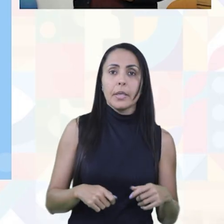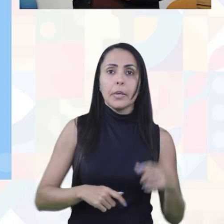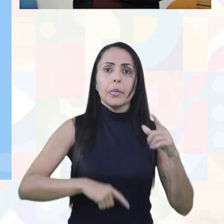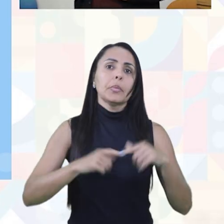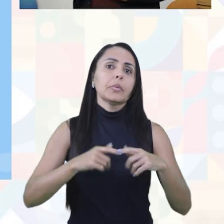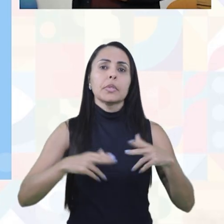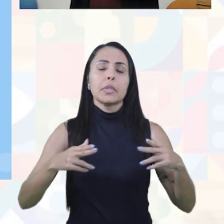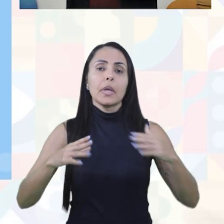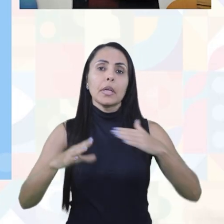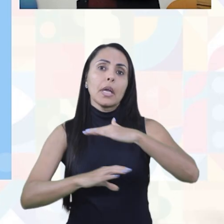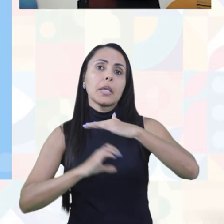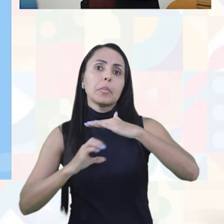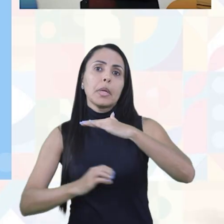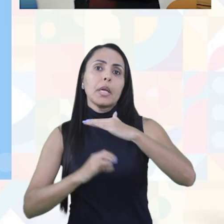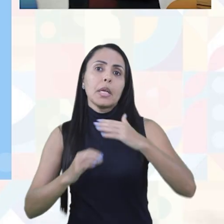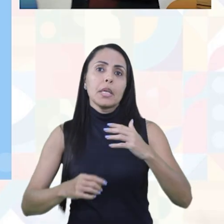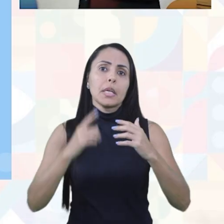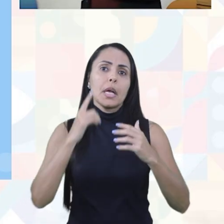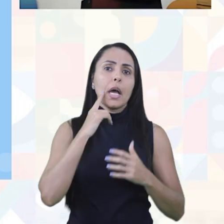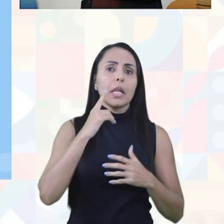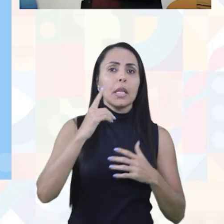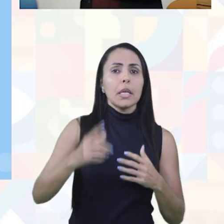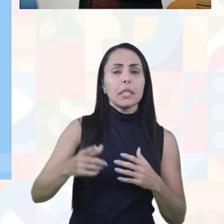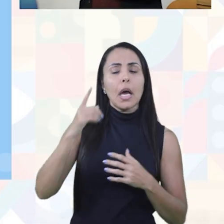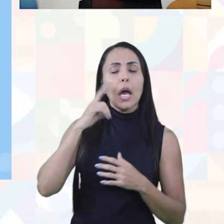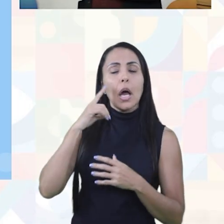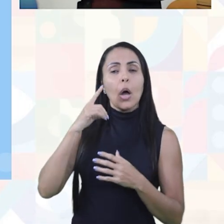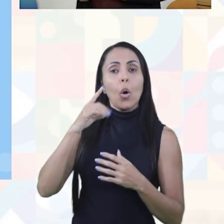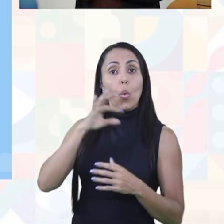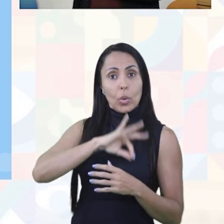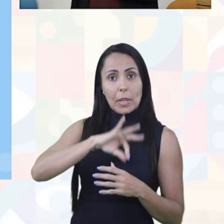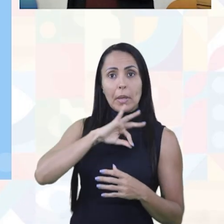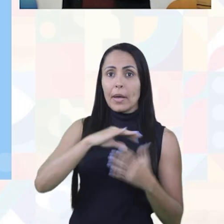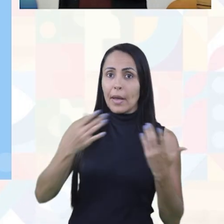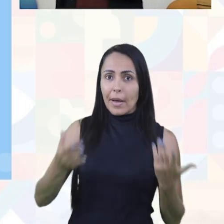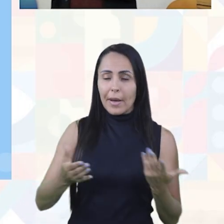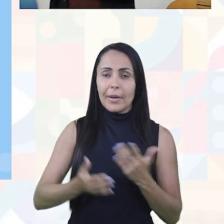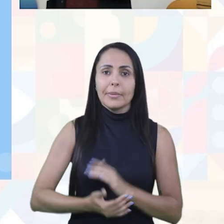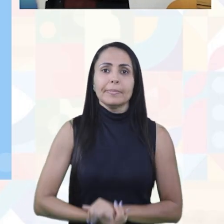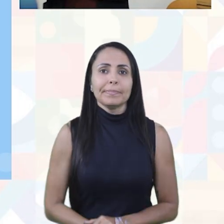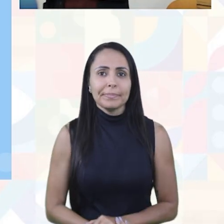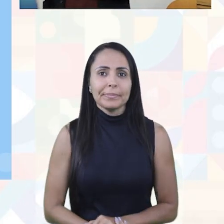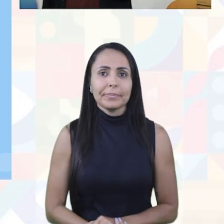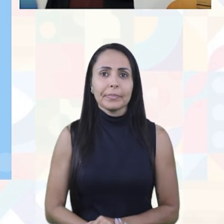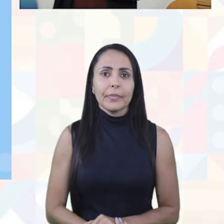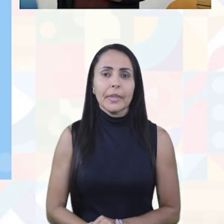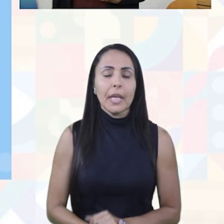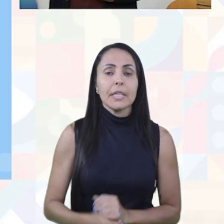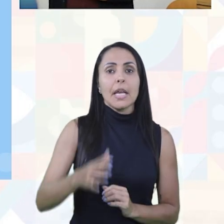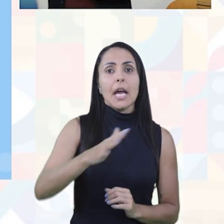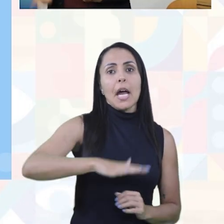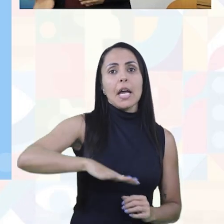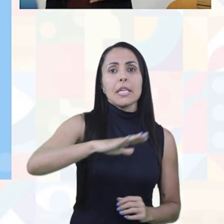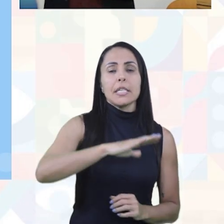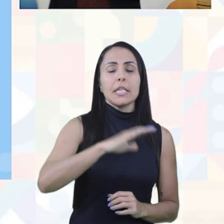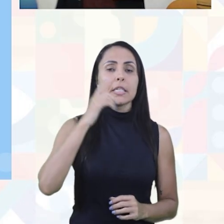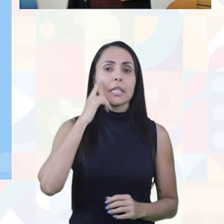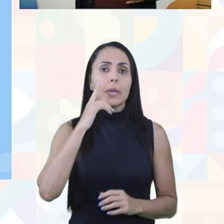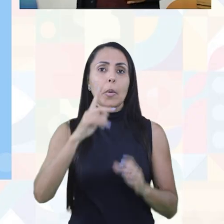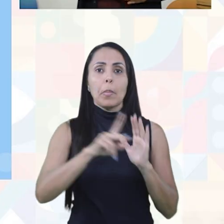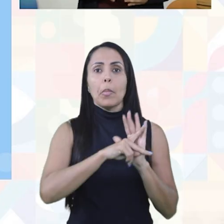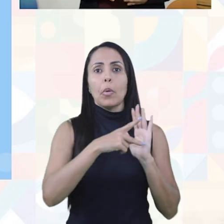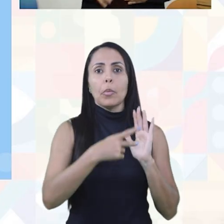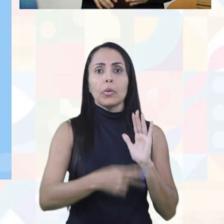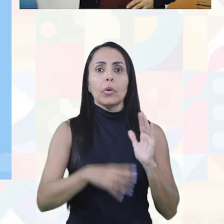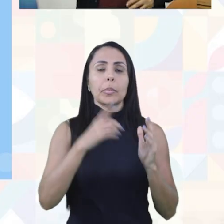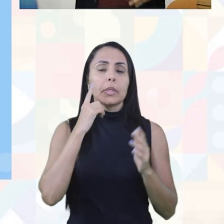a empresa lhe dá um prolabore, um salário, tá certo? E aí esse clima, como o próprio nome diz, o clima